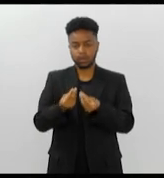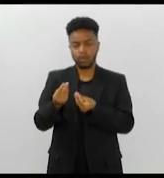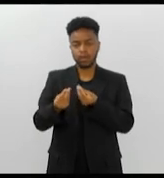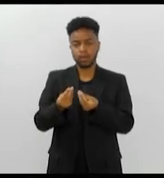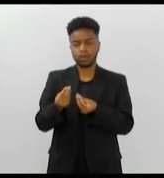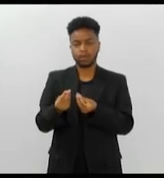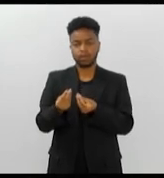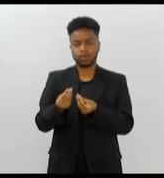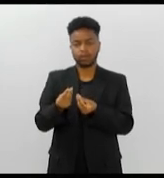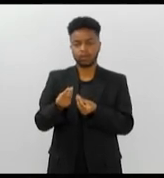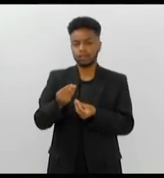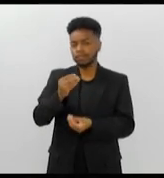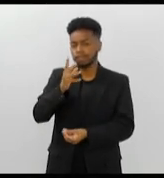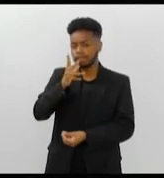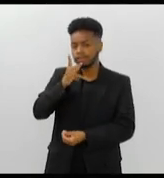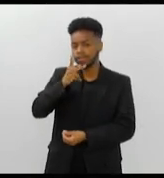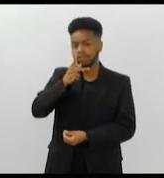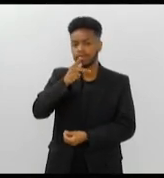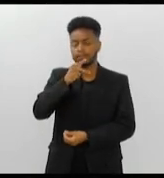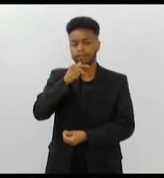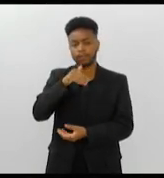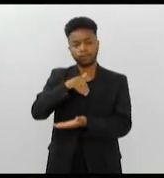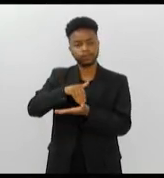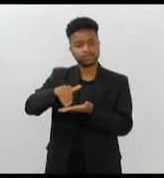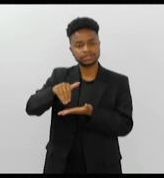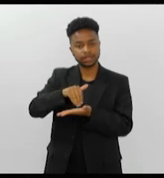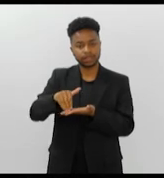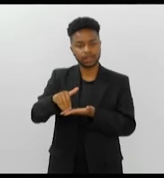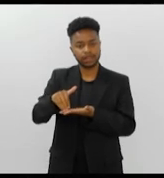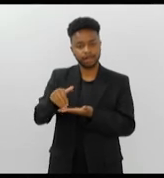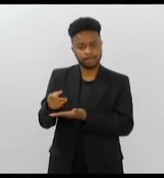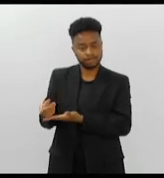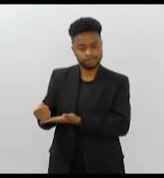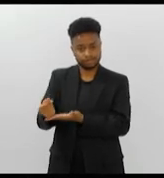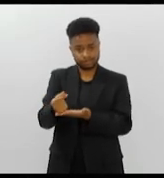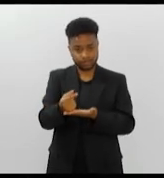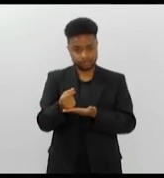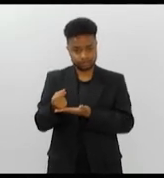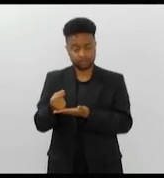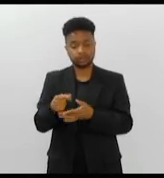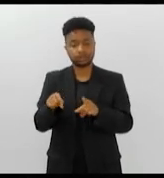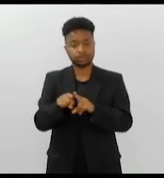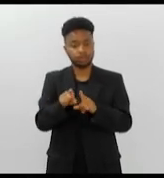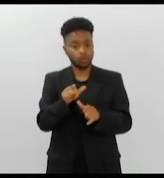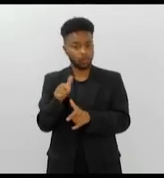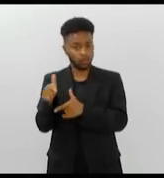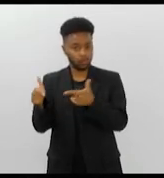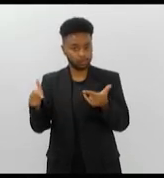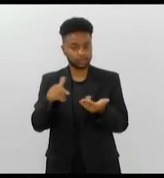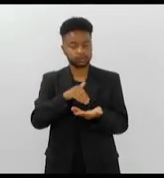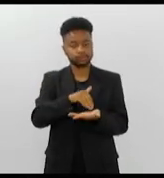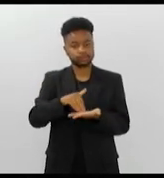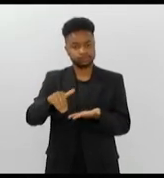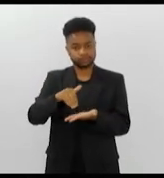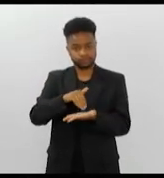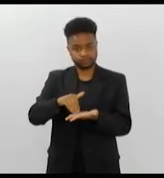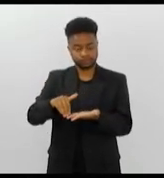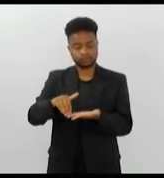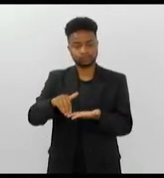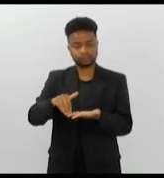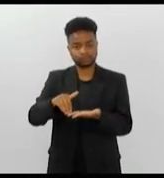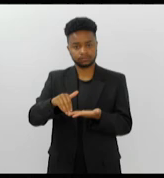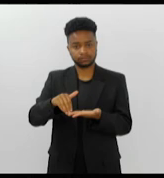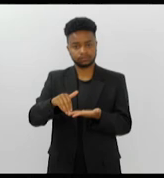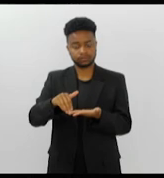morosidade da secretaria de fazenda e outras no sentido